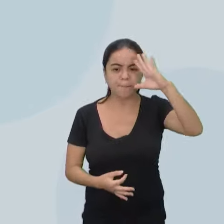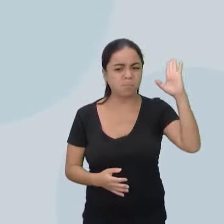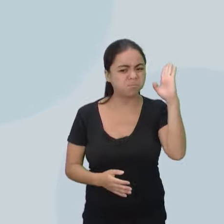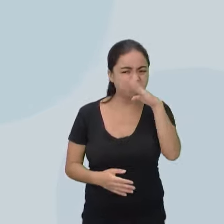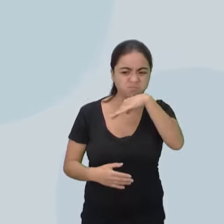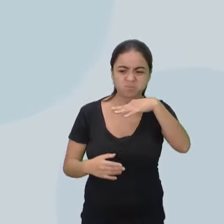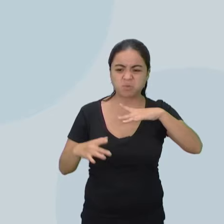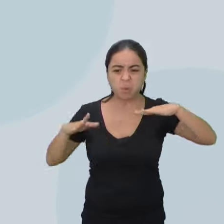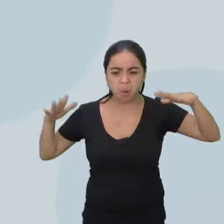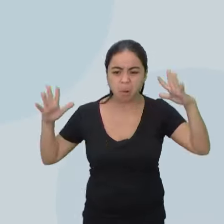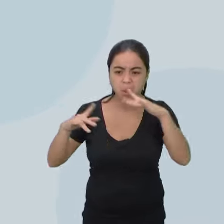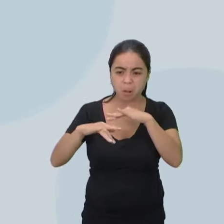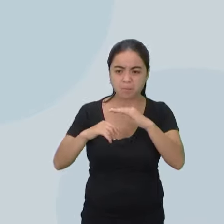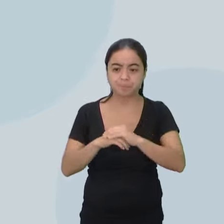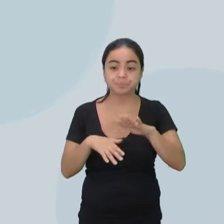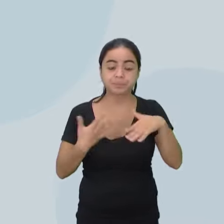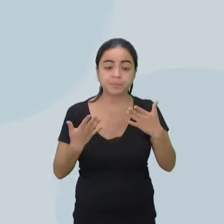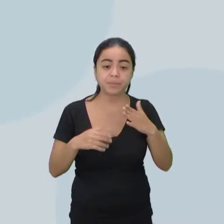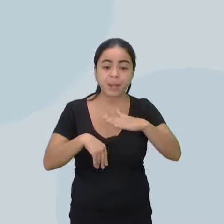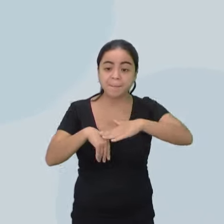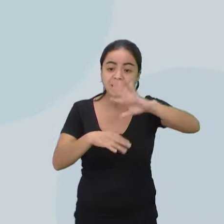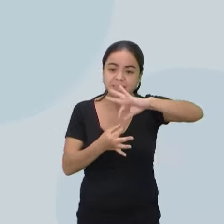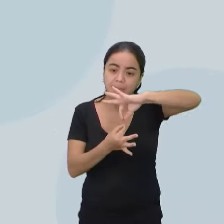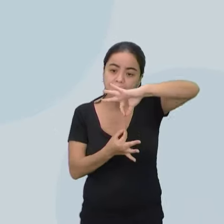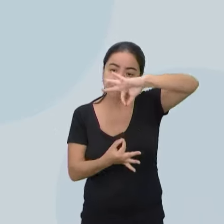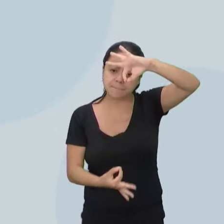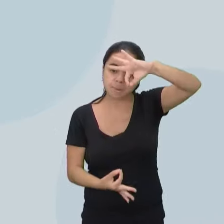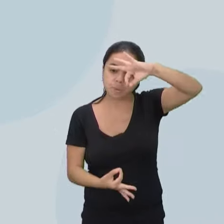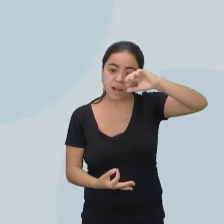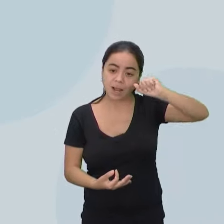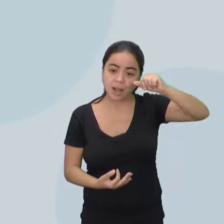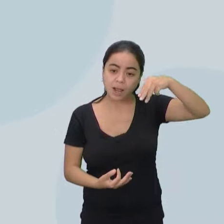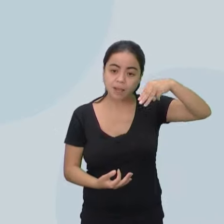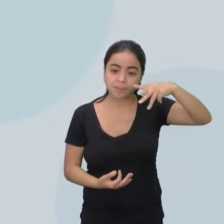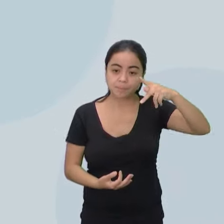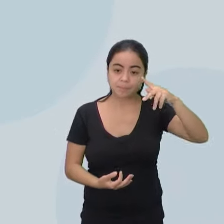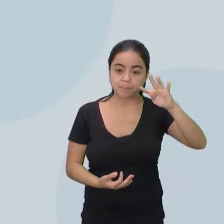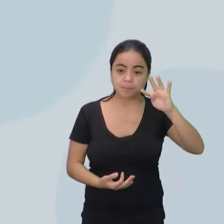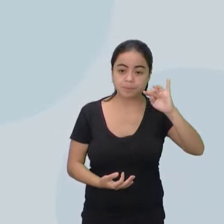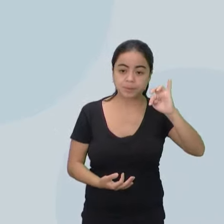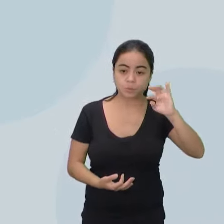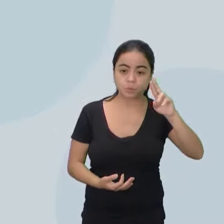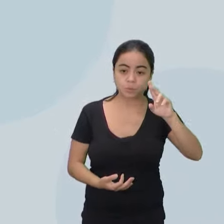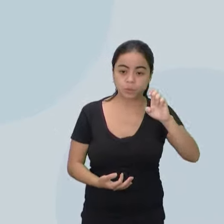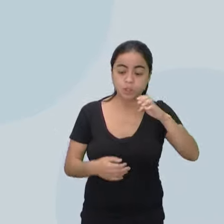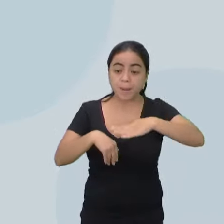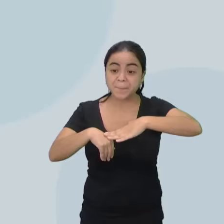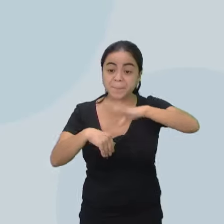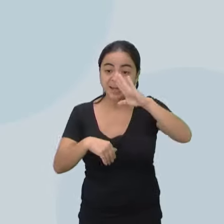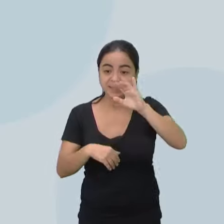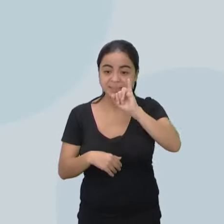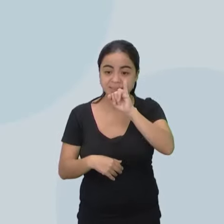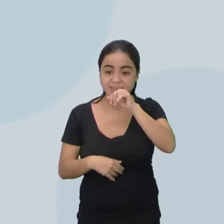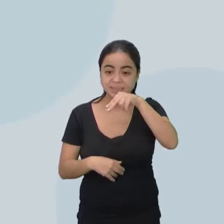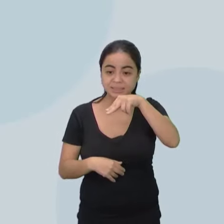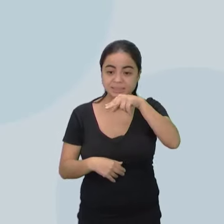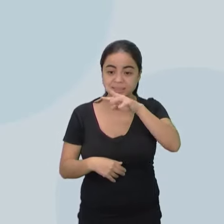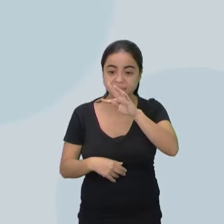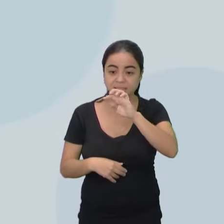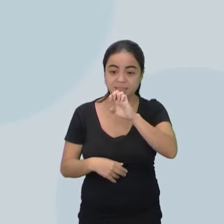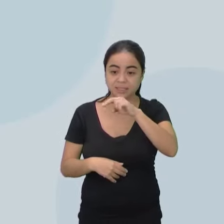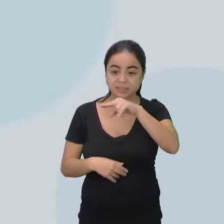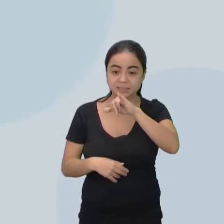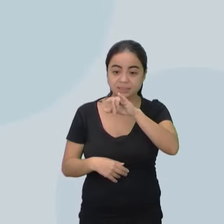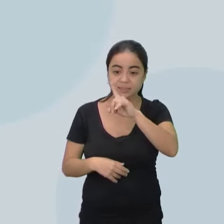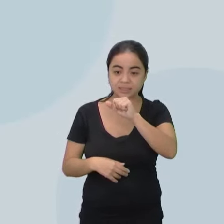fazer, tá certo? Então, quanto maior a amplitude, maior a intensidade, mais estrago pode fazer, tá certo?